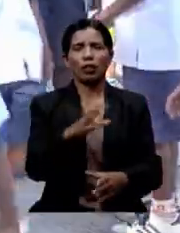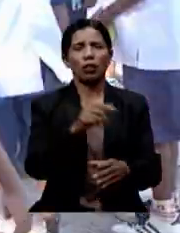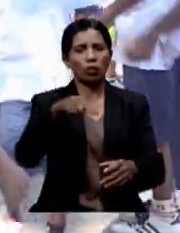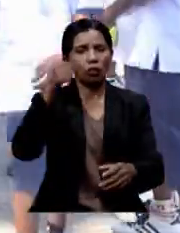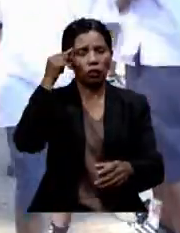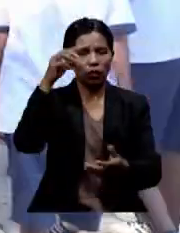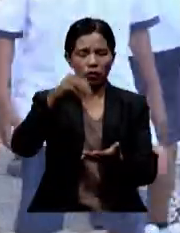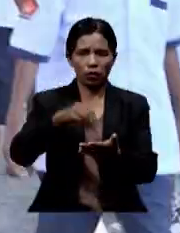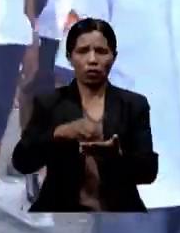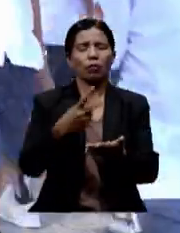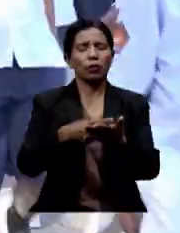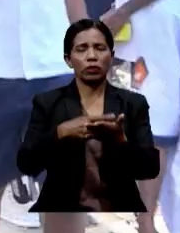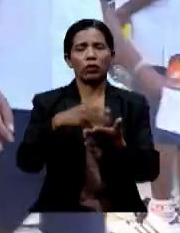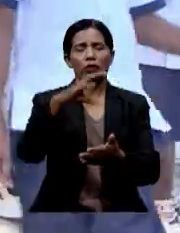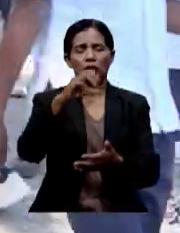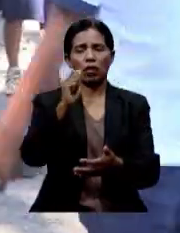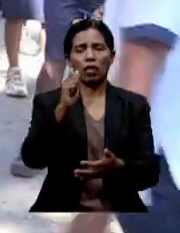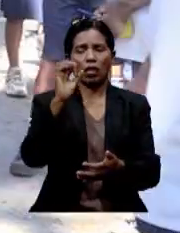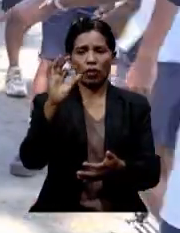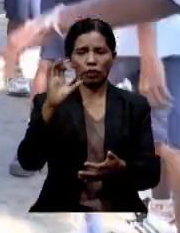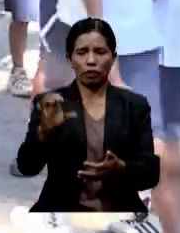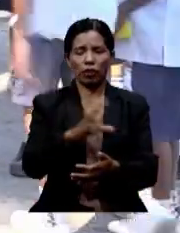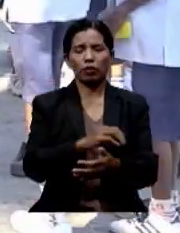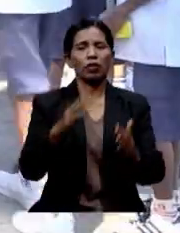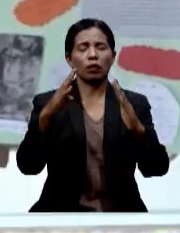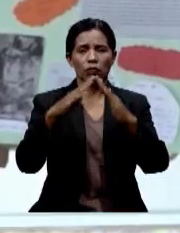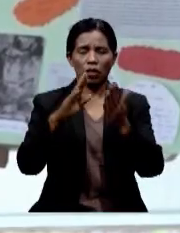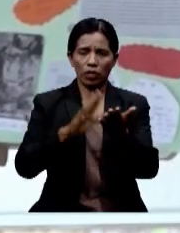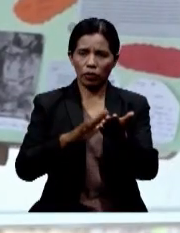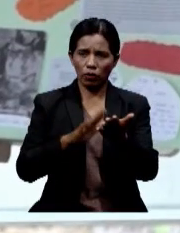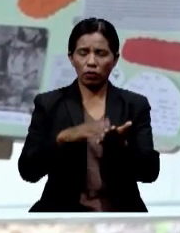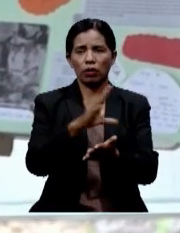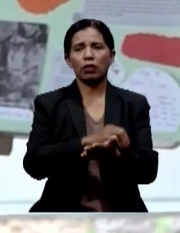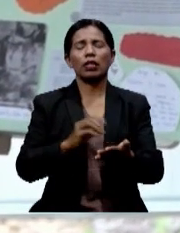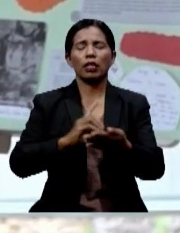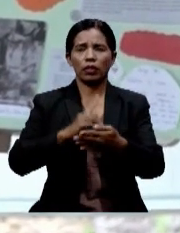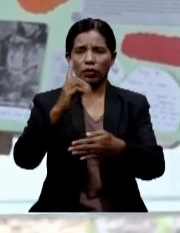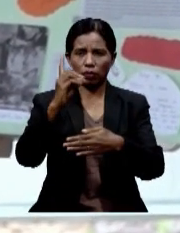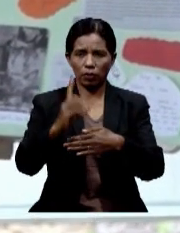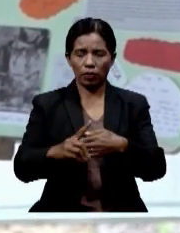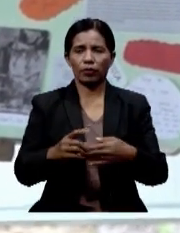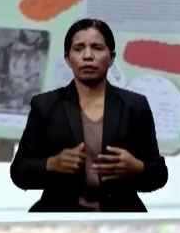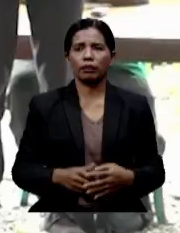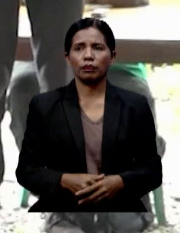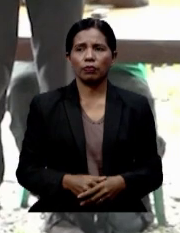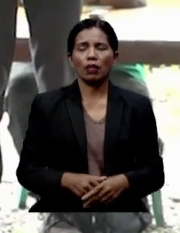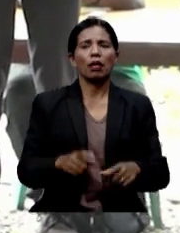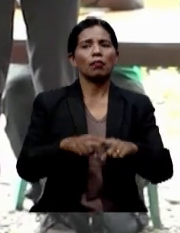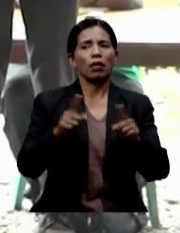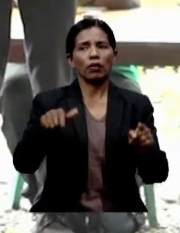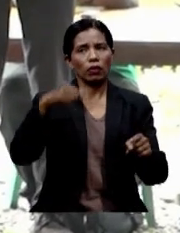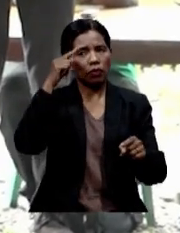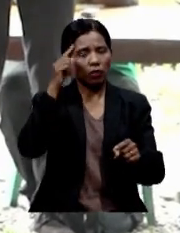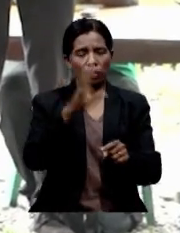governo cria projeto Cafe com intenção atusa escola referência e desenvolvimento recurso humano. Mas bem governo se